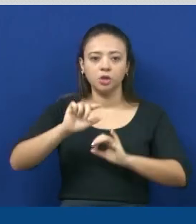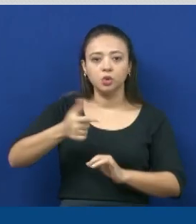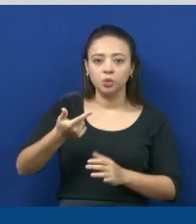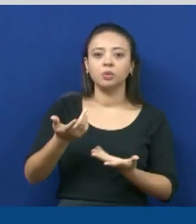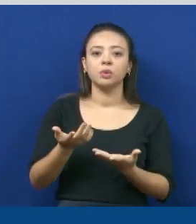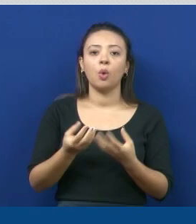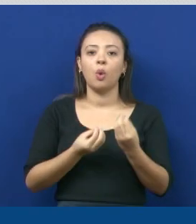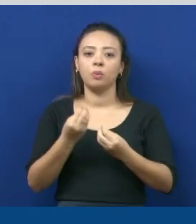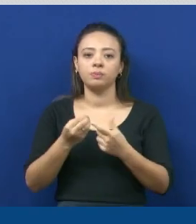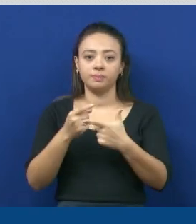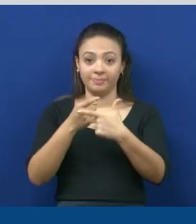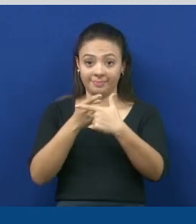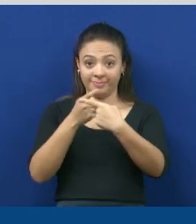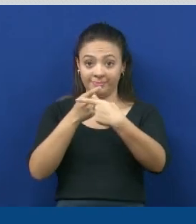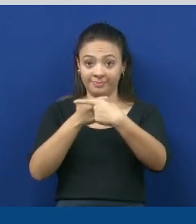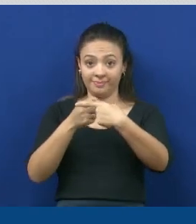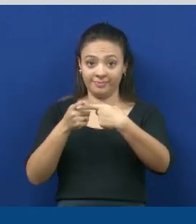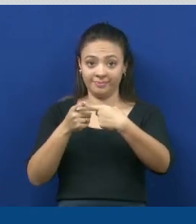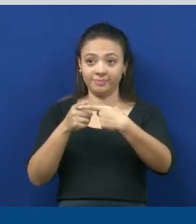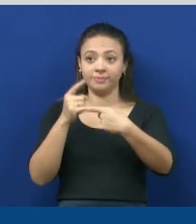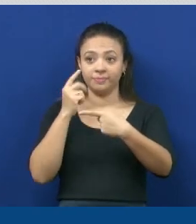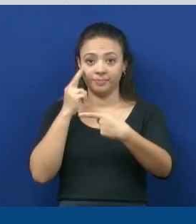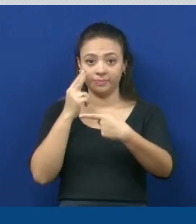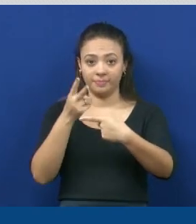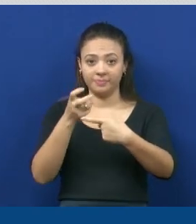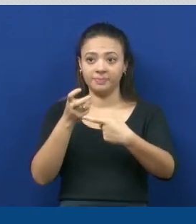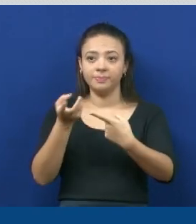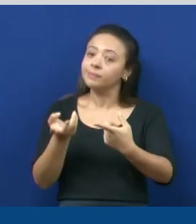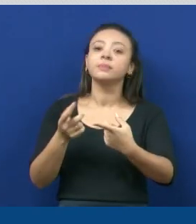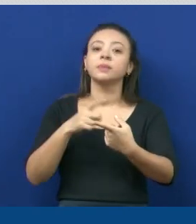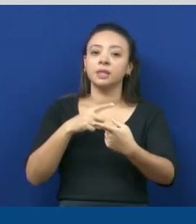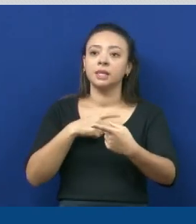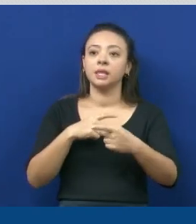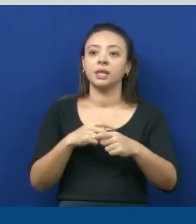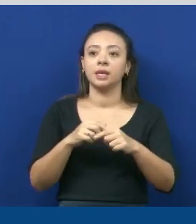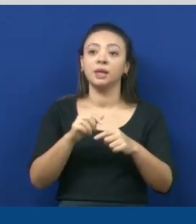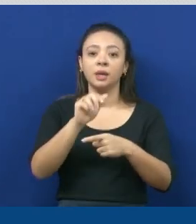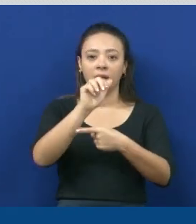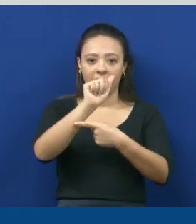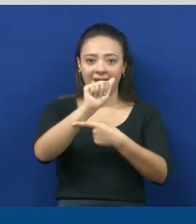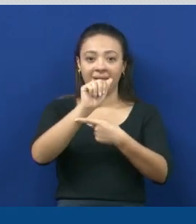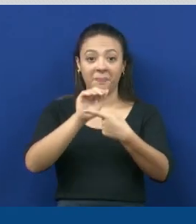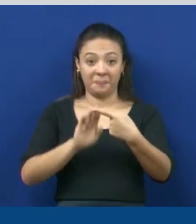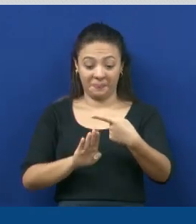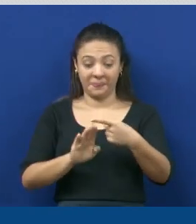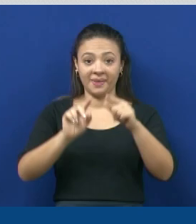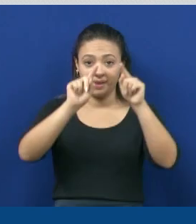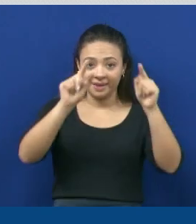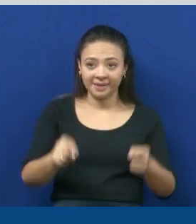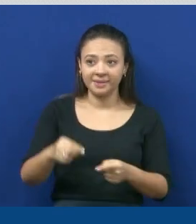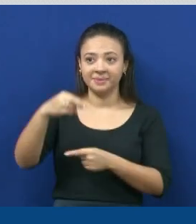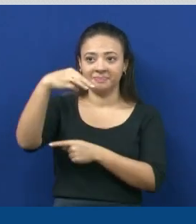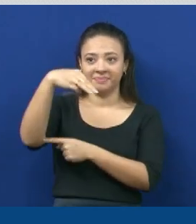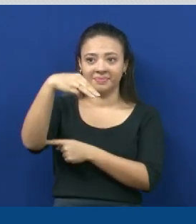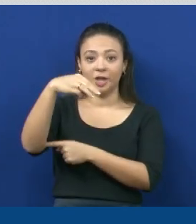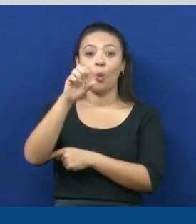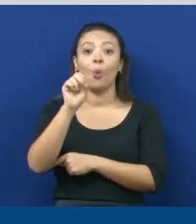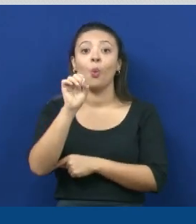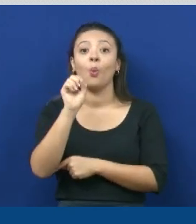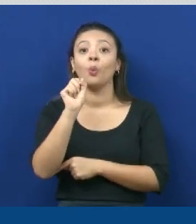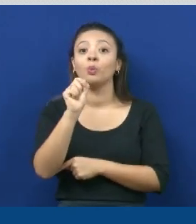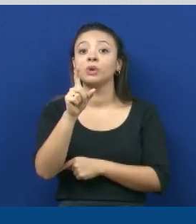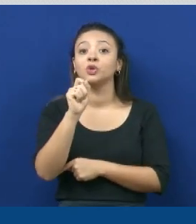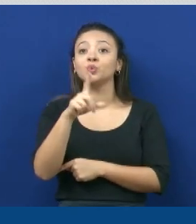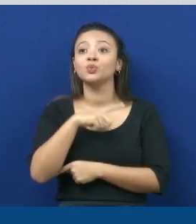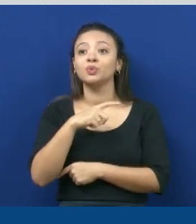é a mesma coisa de divisão. No primeiro caso, ali em azulzinho, eu tenho A dividido por B. Aqui nesse verdinho, A sobre B é